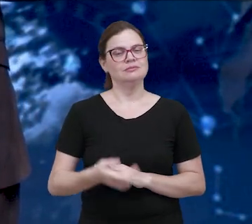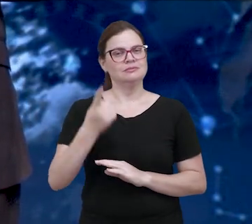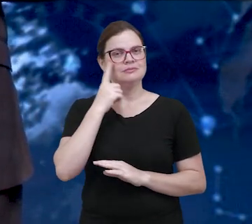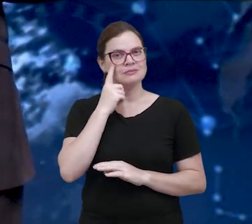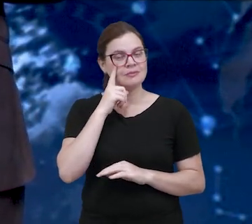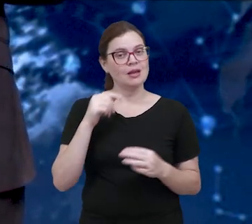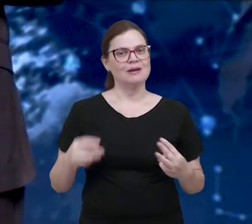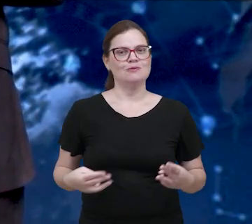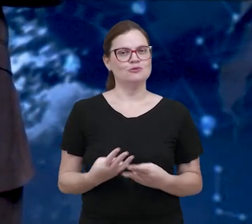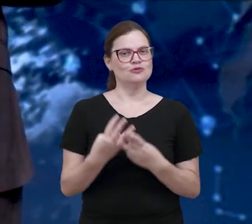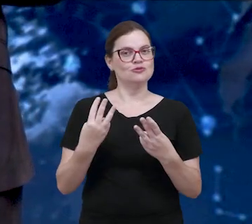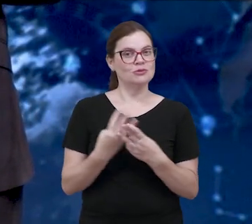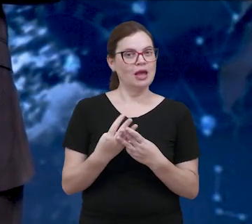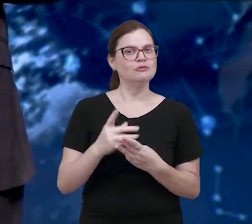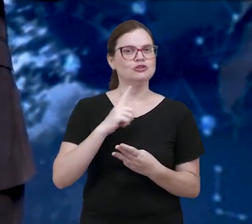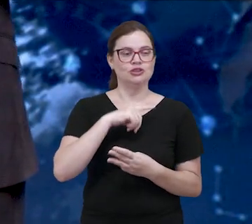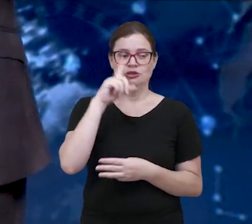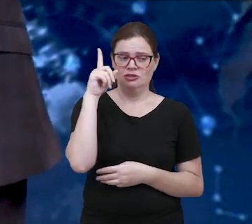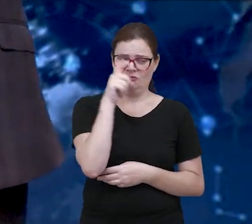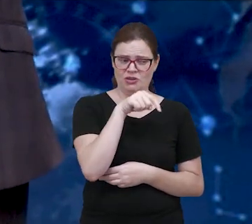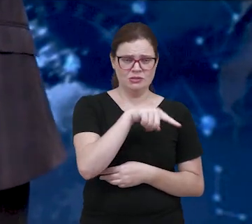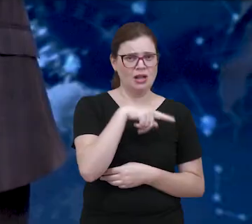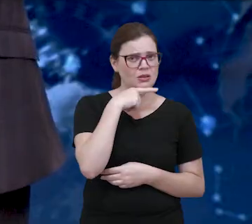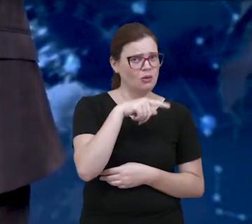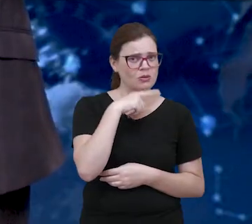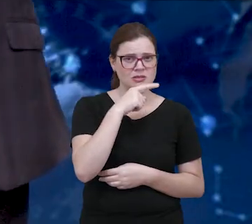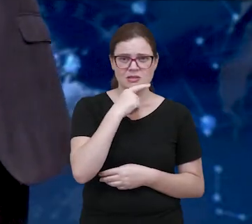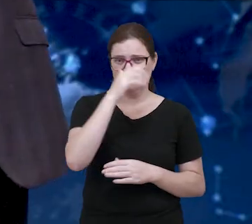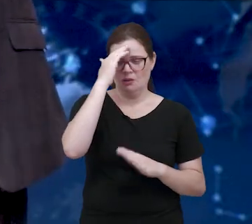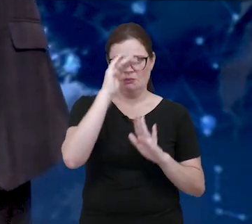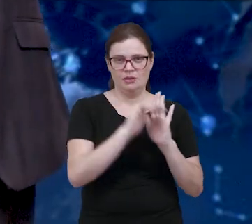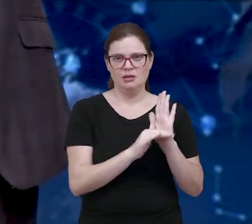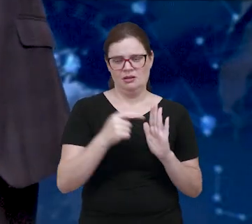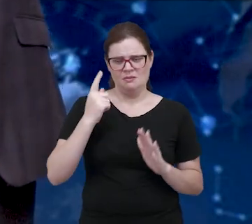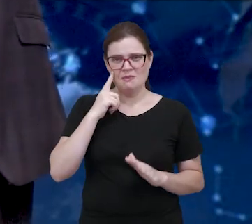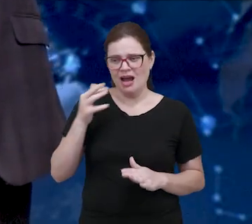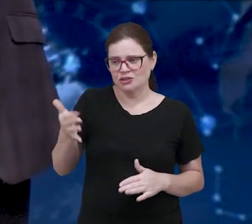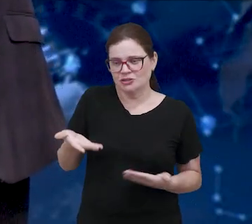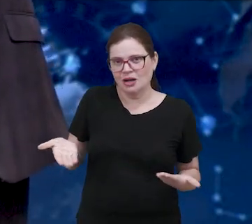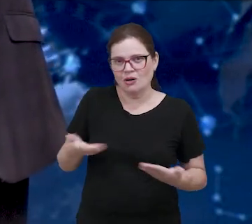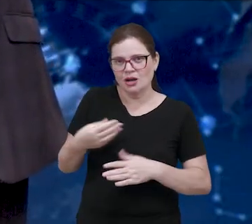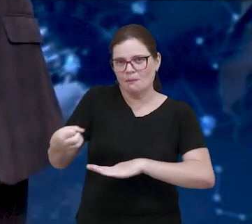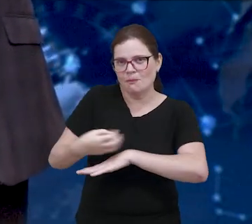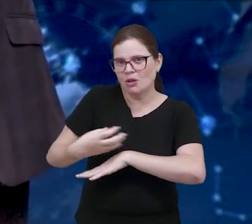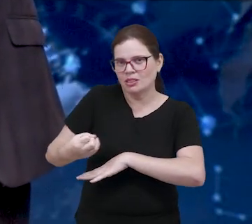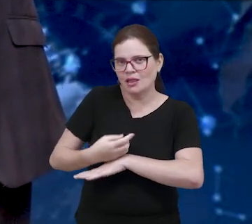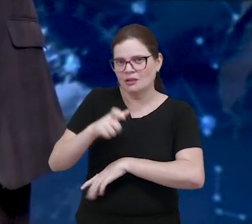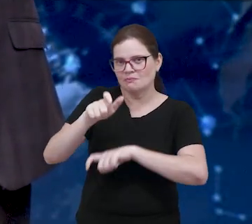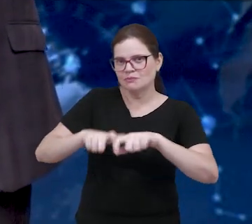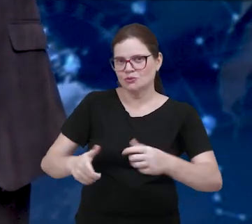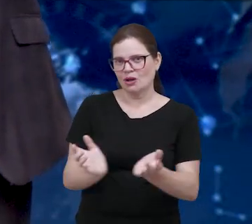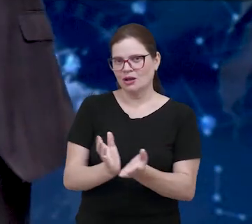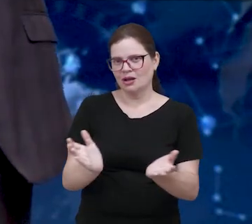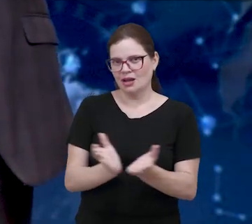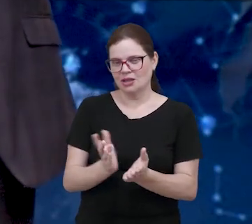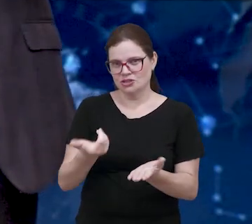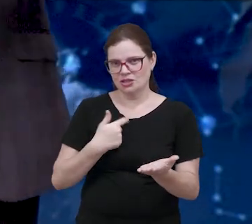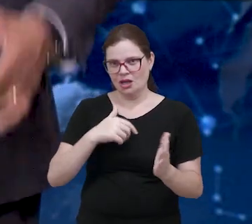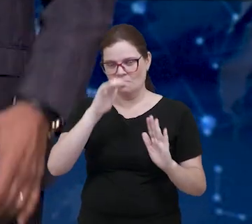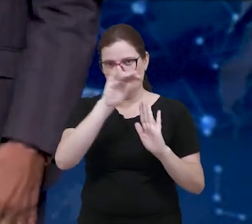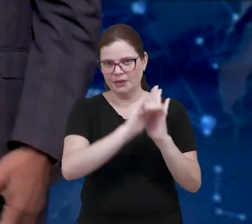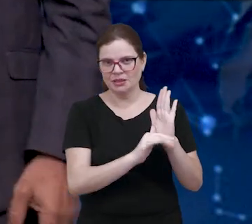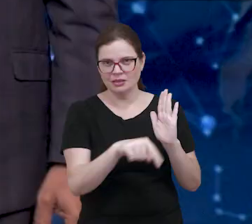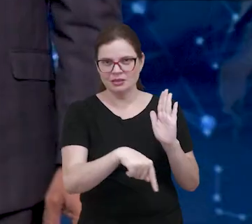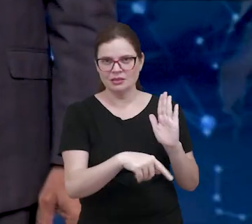judeus já tinham dificuldade de guardar isso. Imagina nos tempos modernos, os cristãos, ou aqueles que se diz cristãos, querem guardar leis